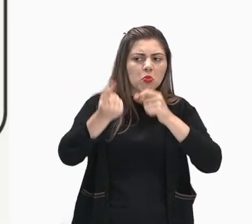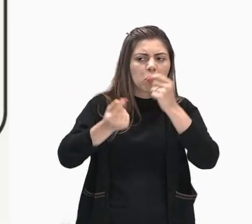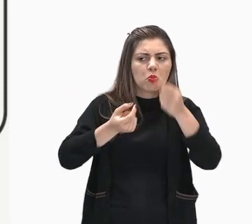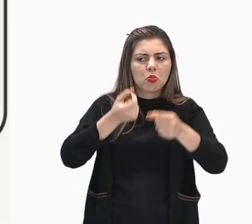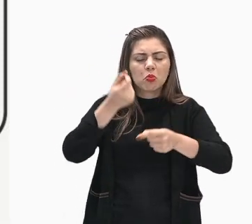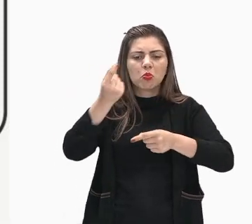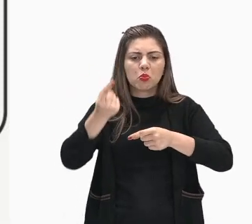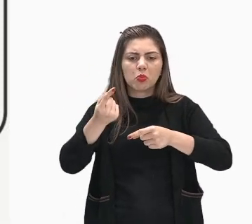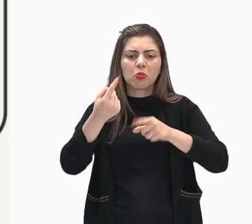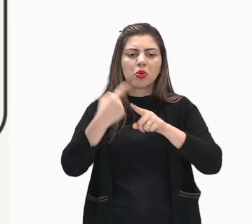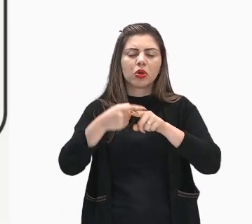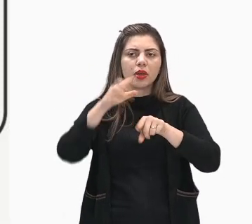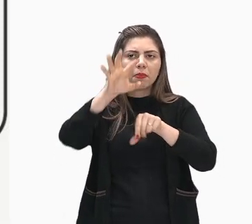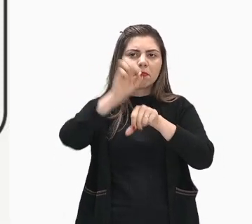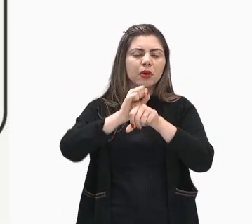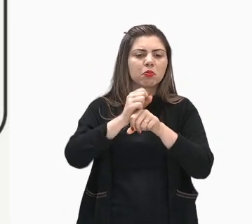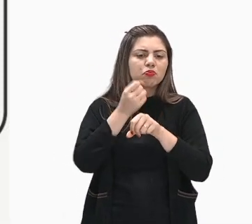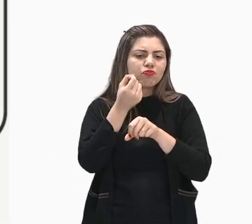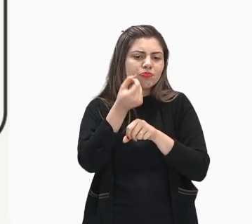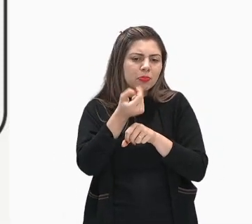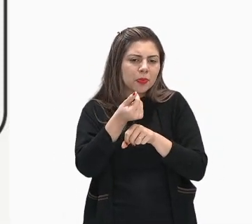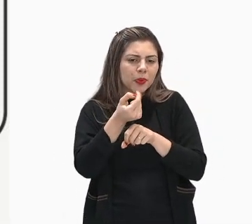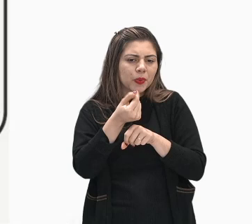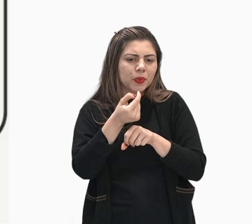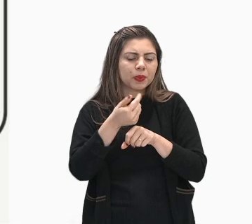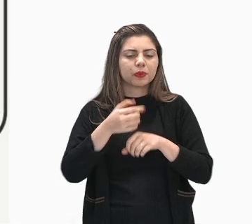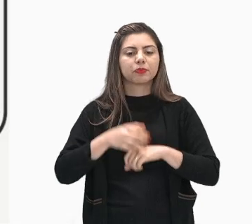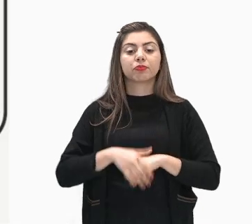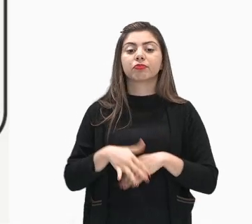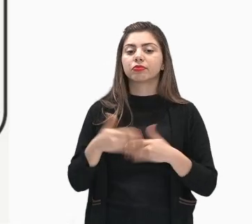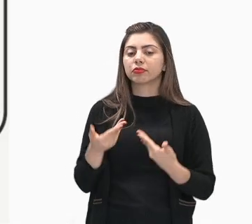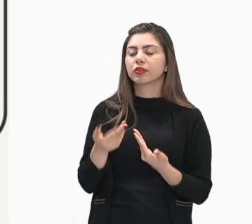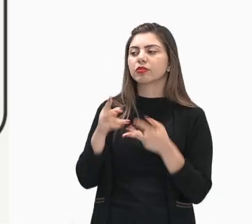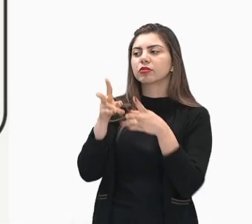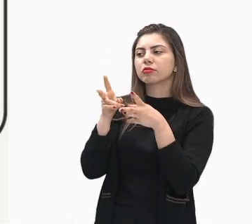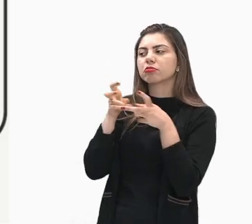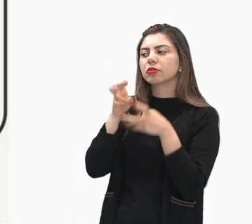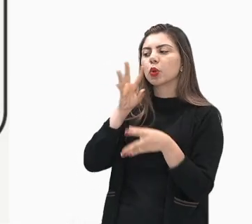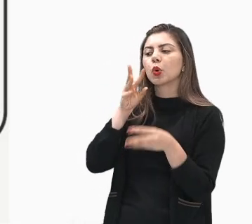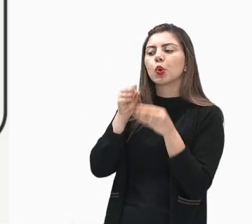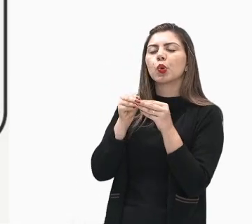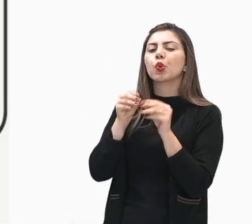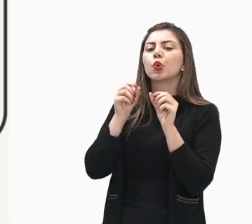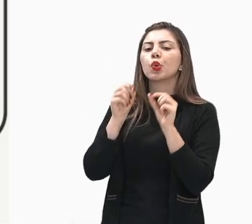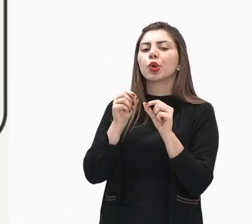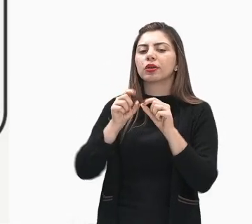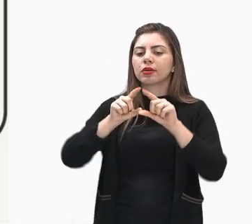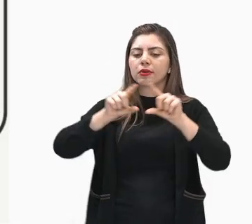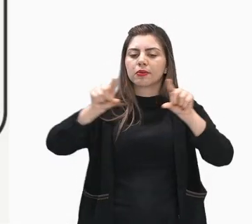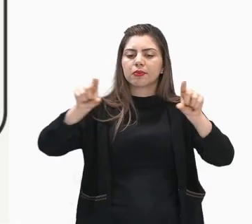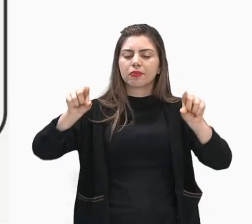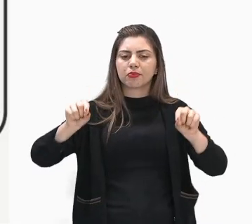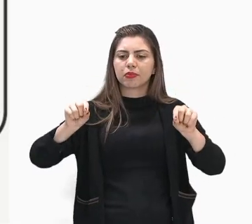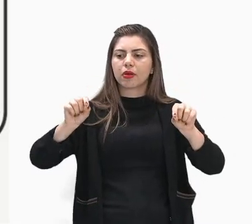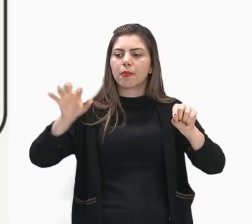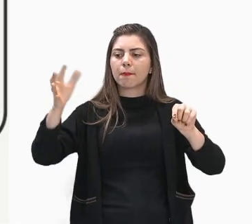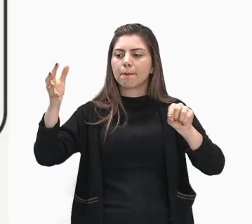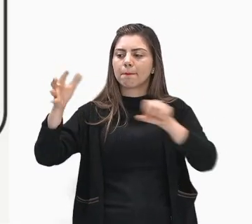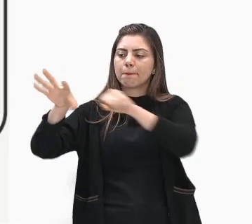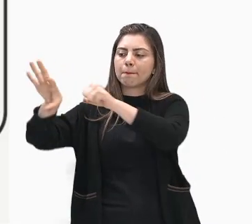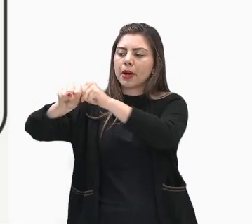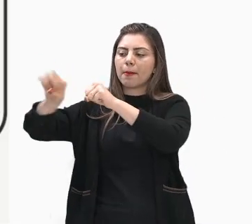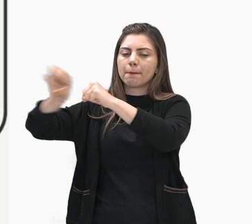menor. Então eu vejo que o campo magnético é mais intenso nas proximidades dos